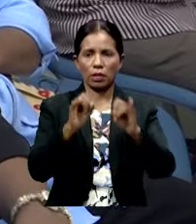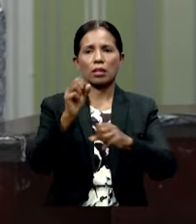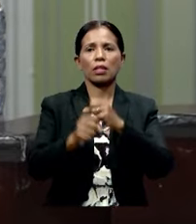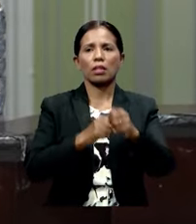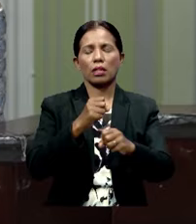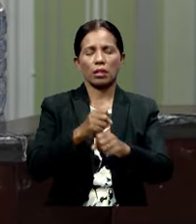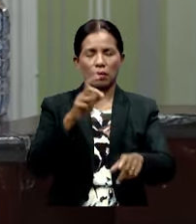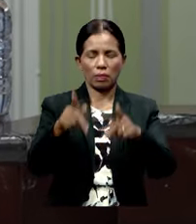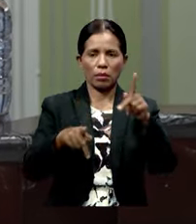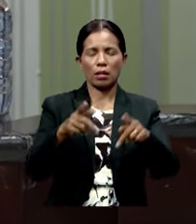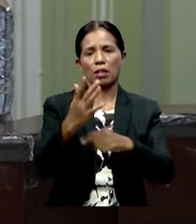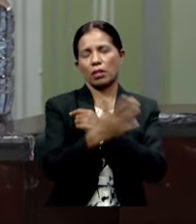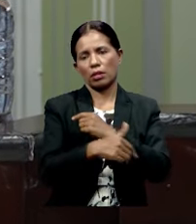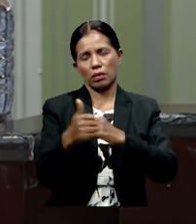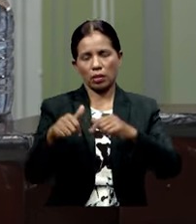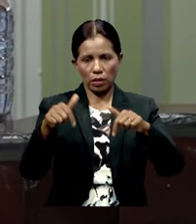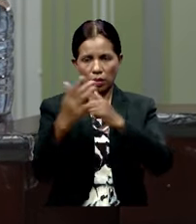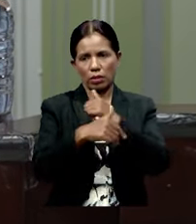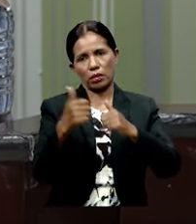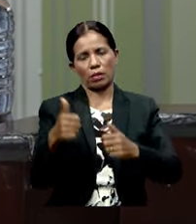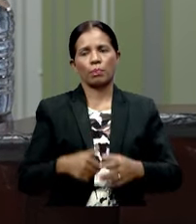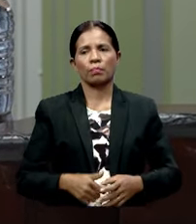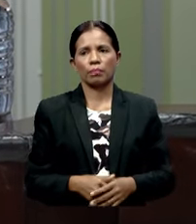ba comunidade Israelir Norailaran. Entendê,